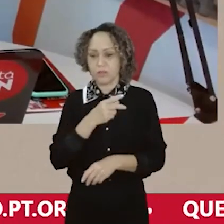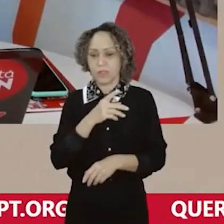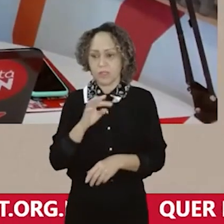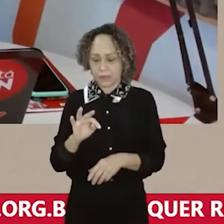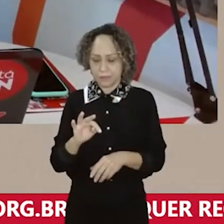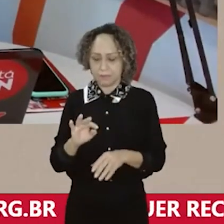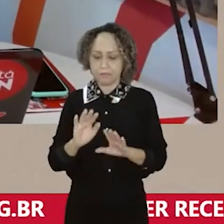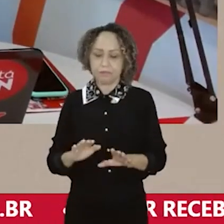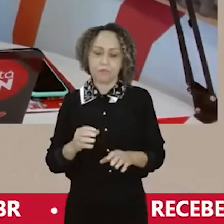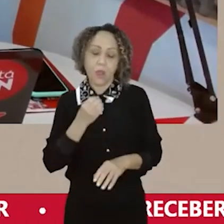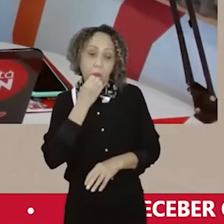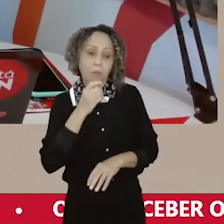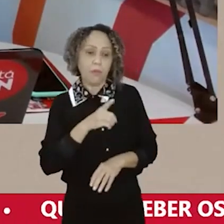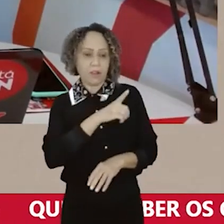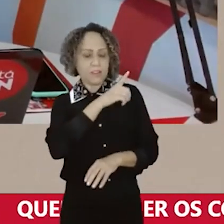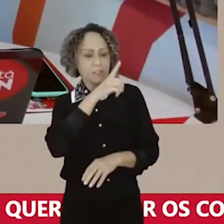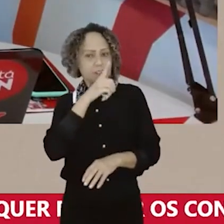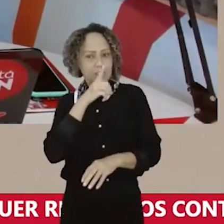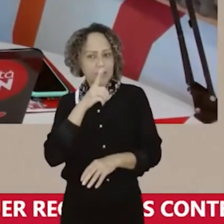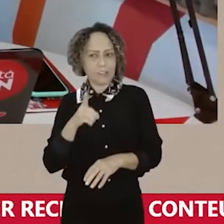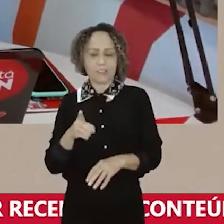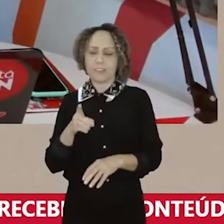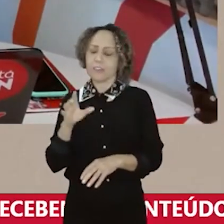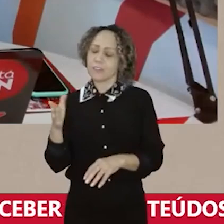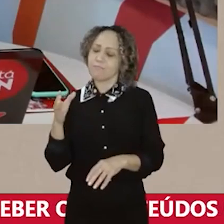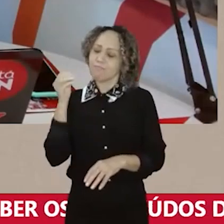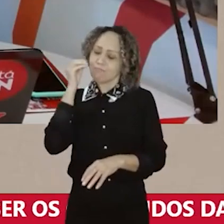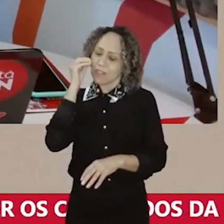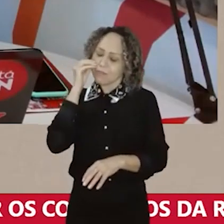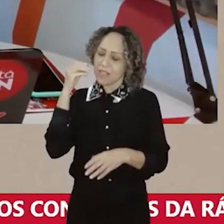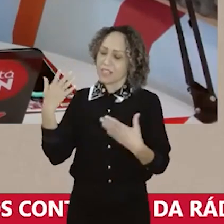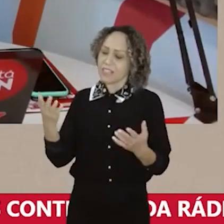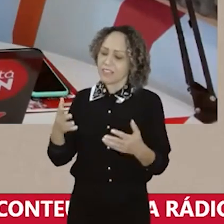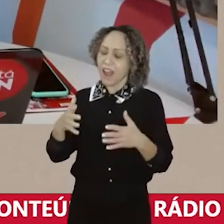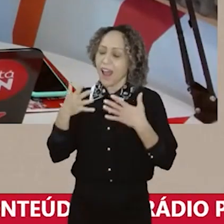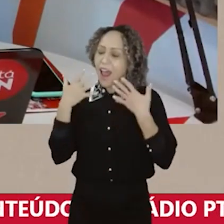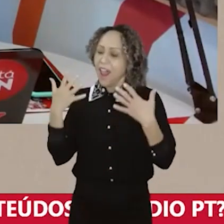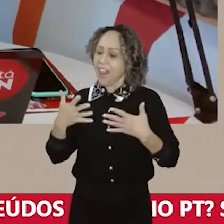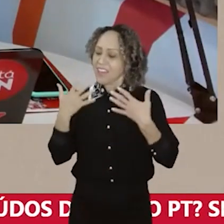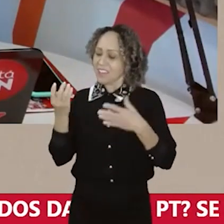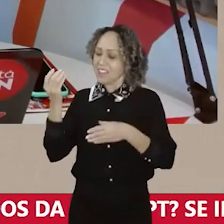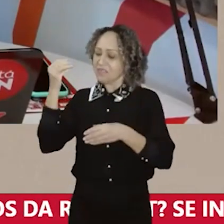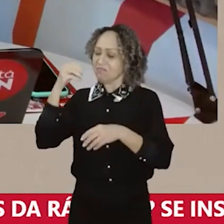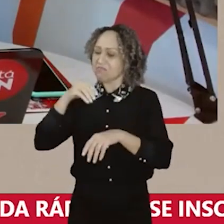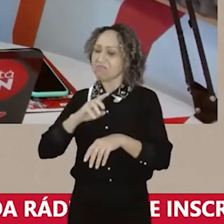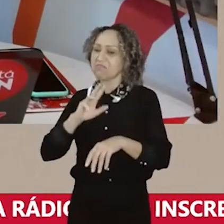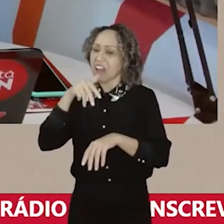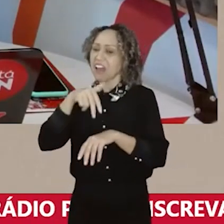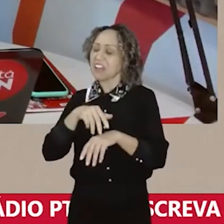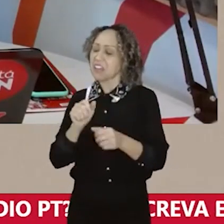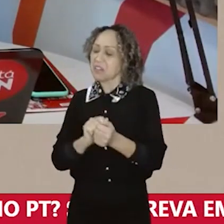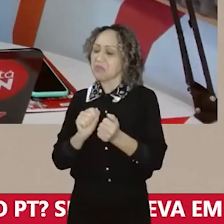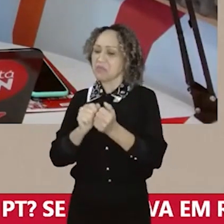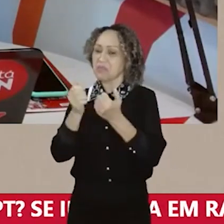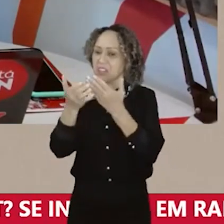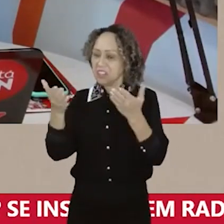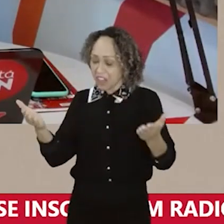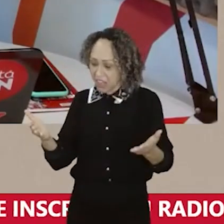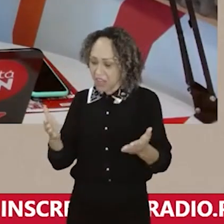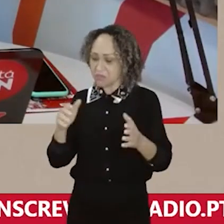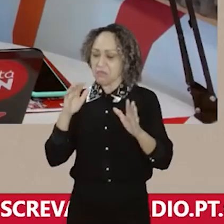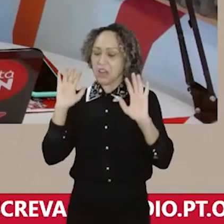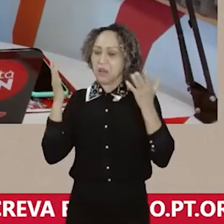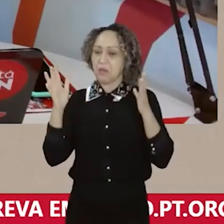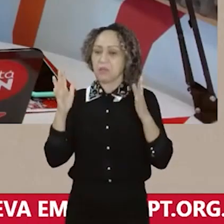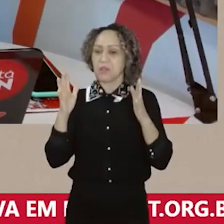dia, Amanda. Obrigado pelo convite. Uma alegria estar aqui com vocês de novo e parabéns pelo trabalho da TV PT, da